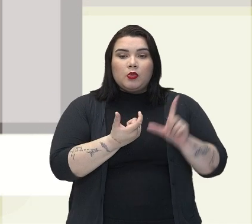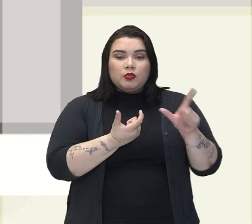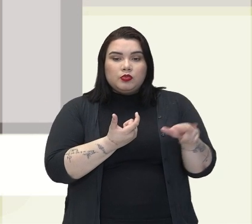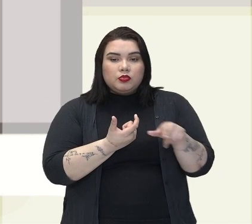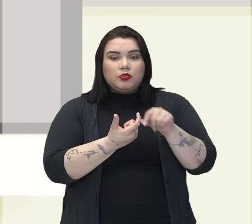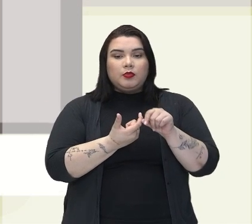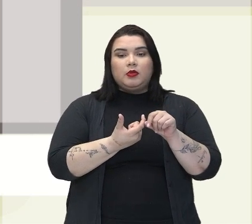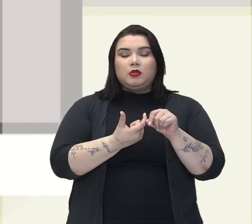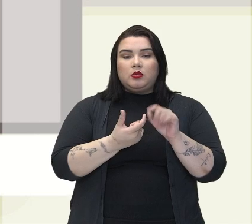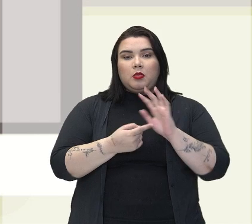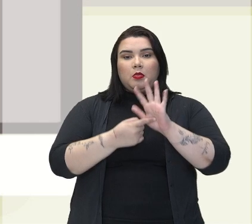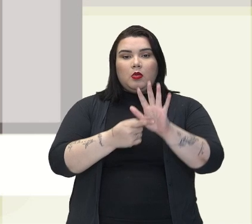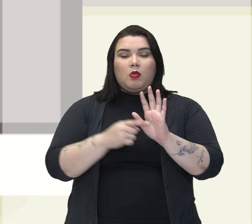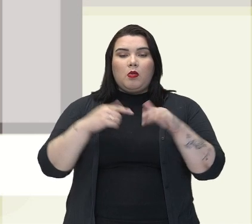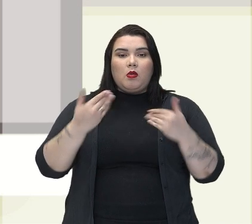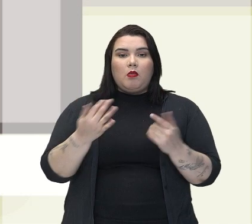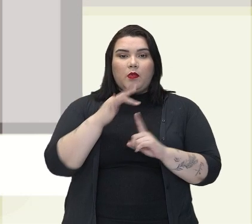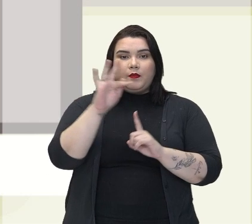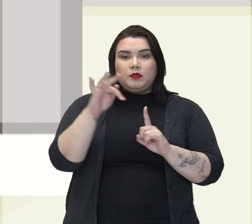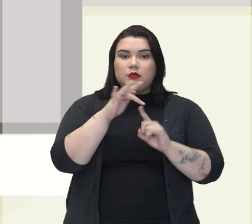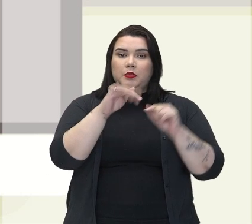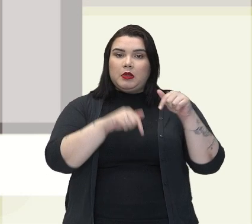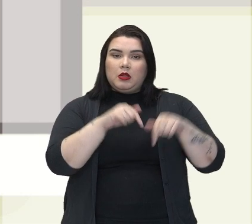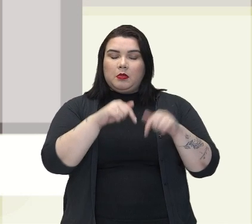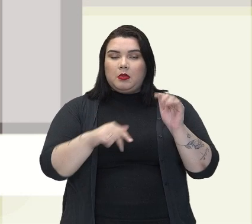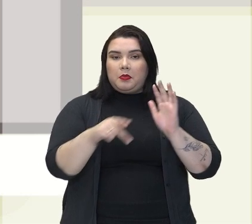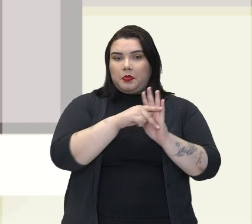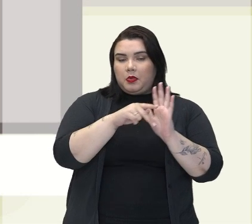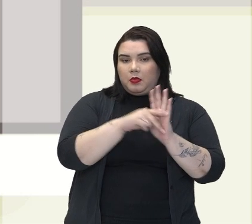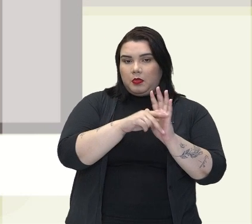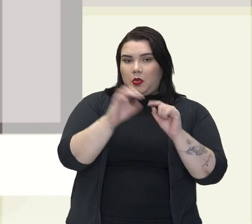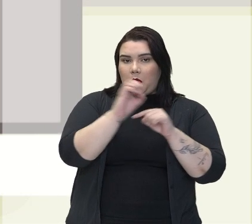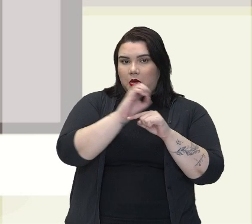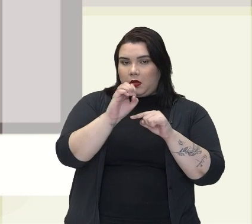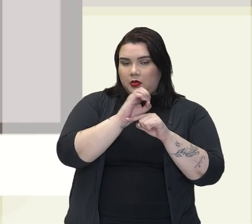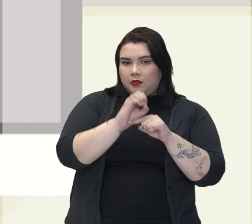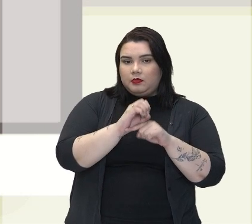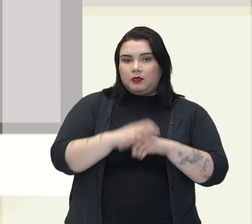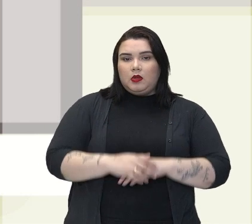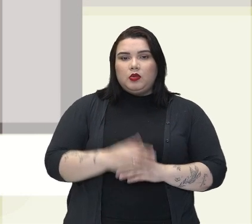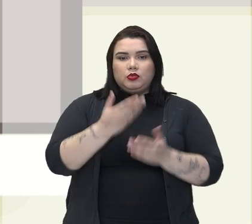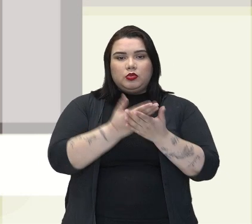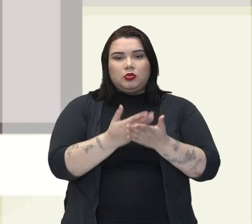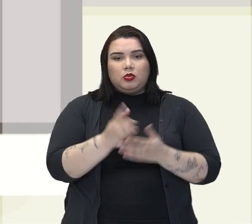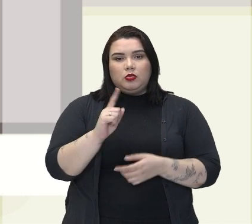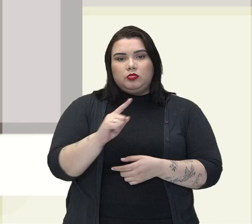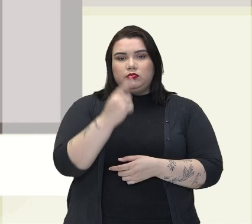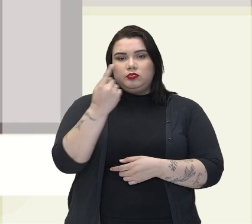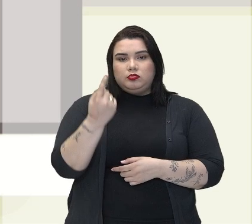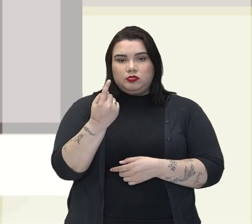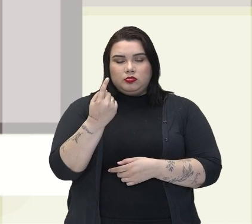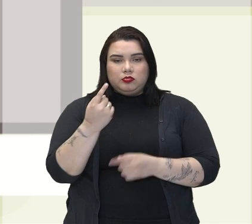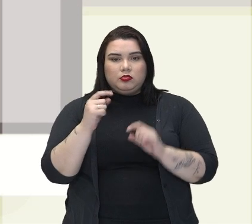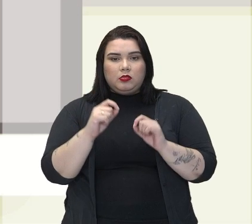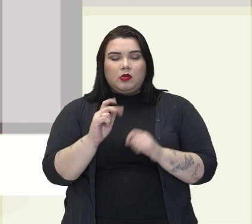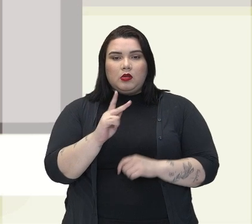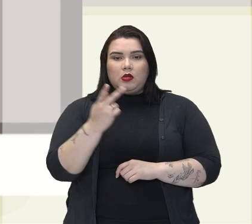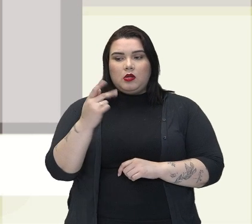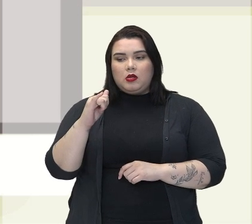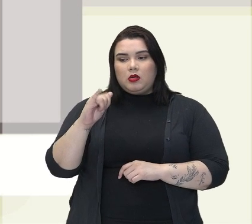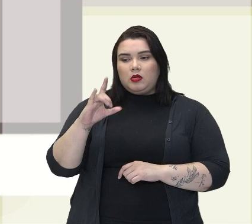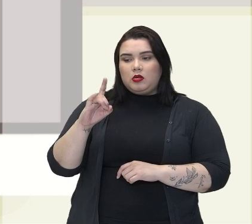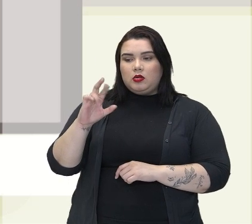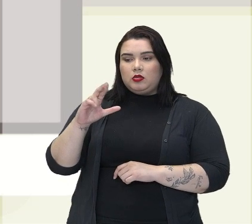a função orgânica. Até agora estudamos uma única função orgânica que é chamada de